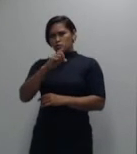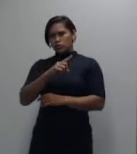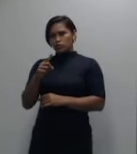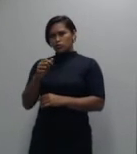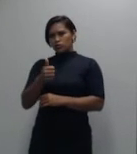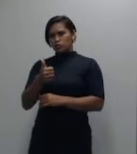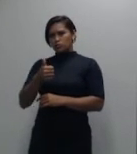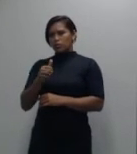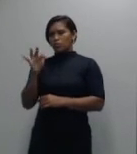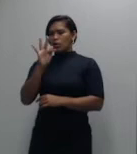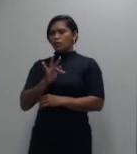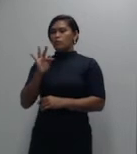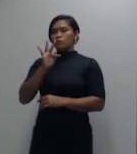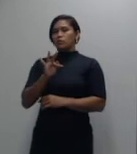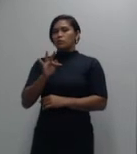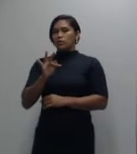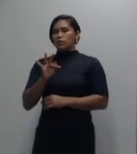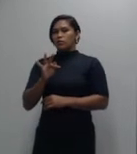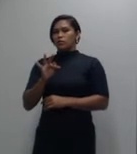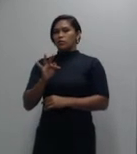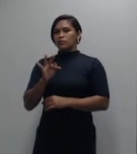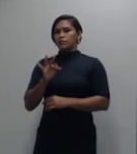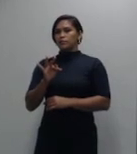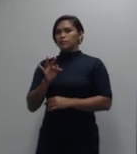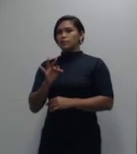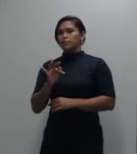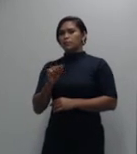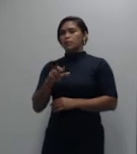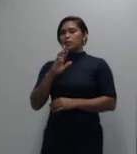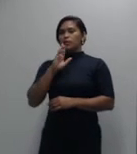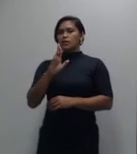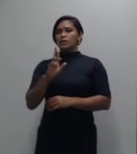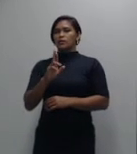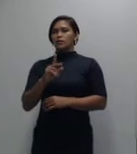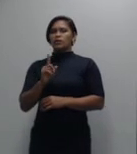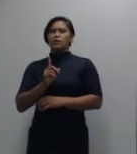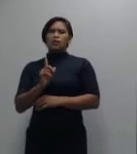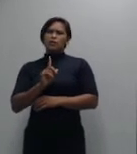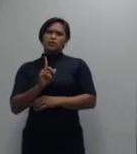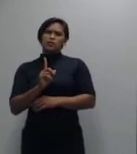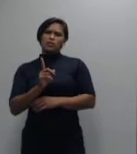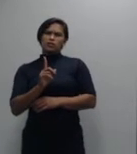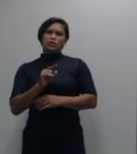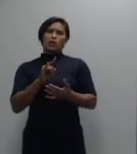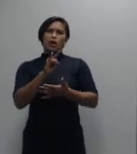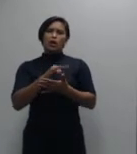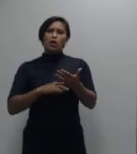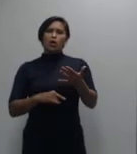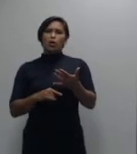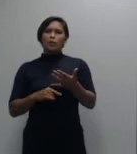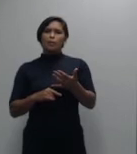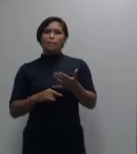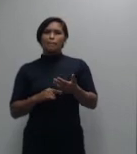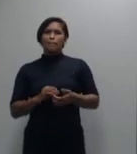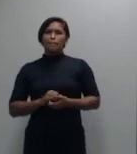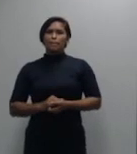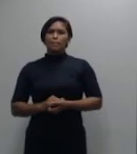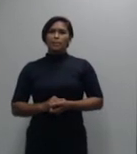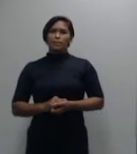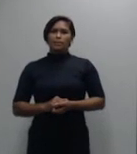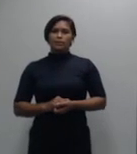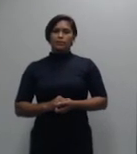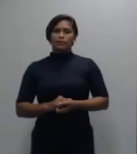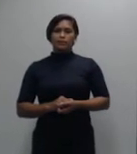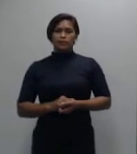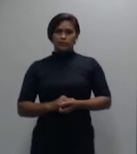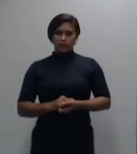de fevereiro e a respeito do blog não não não foi não saiu não eu tô dizendo aqui no sistema aparece